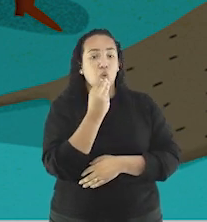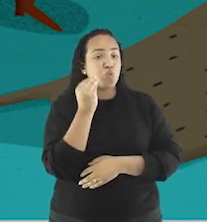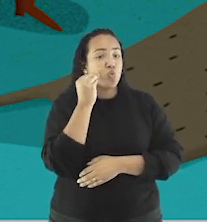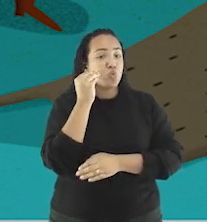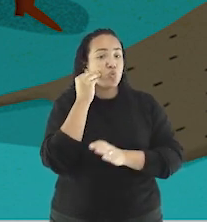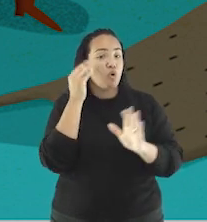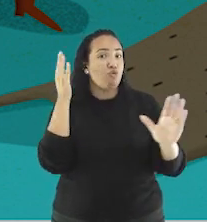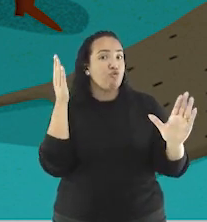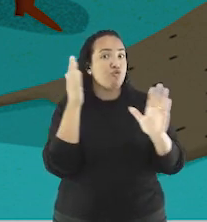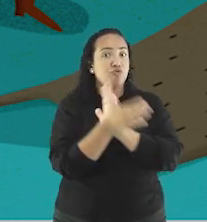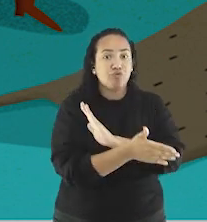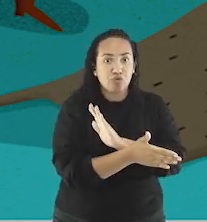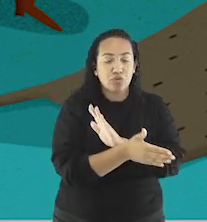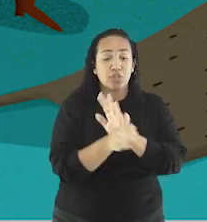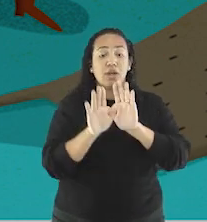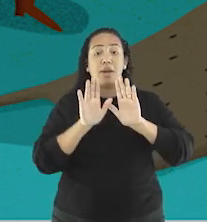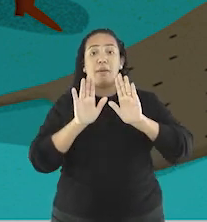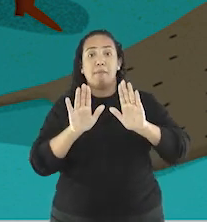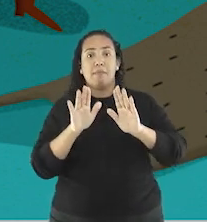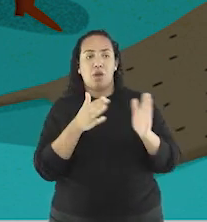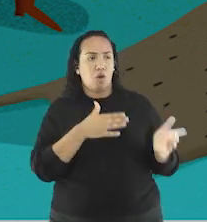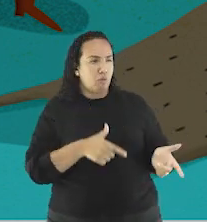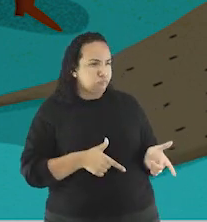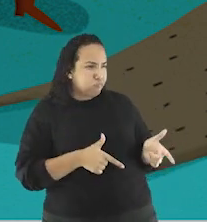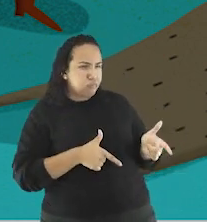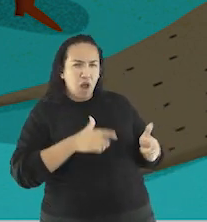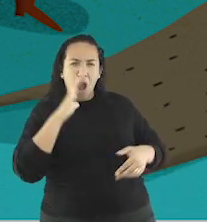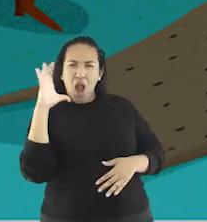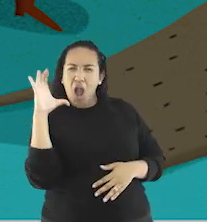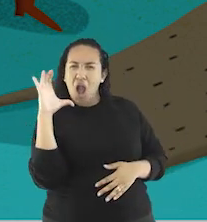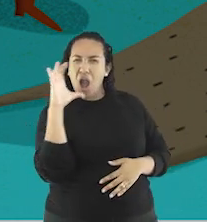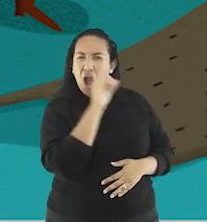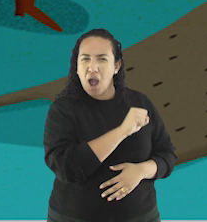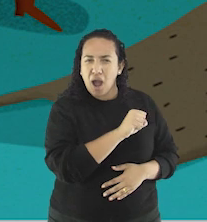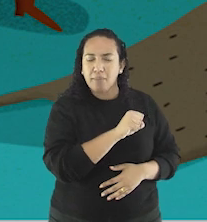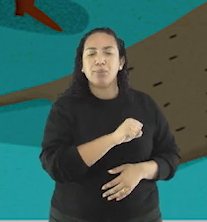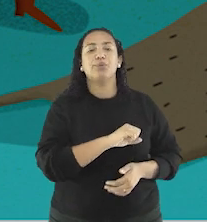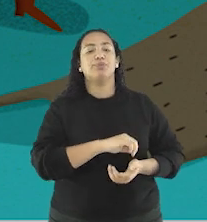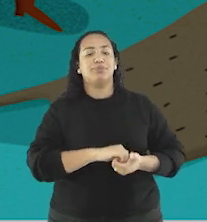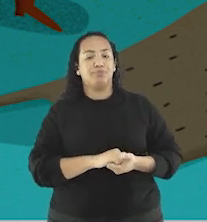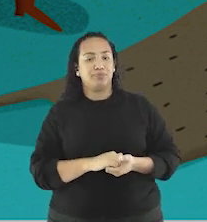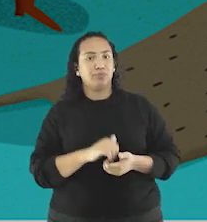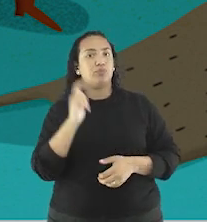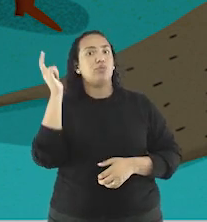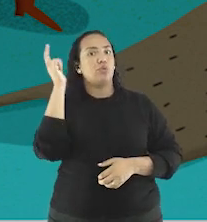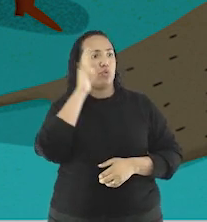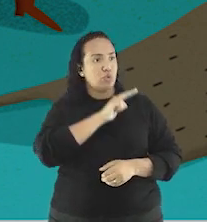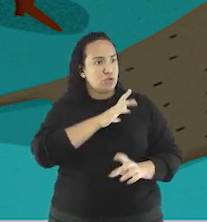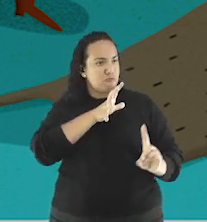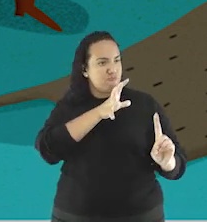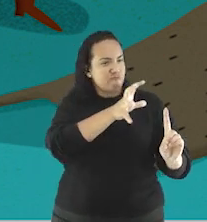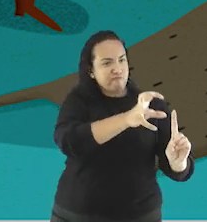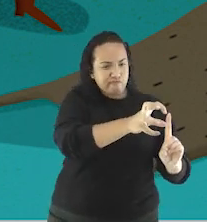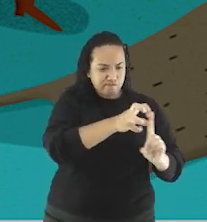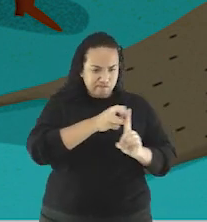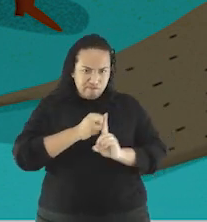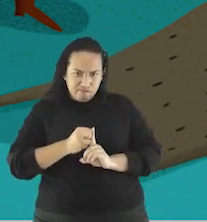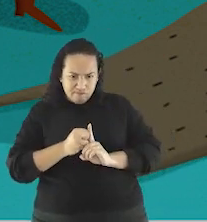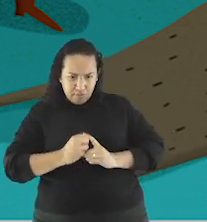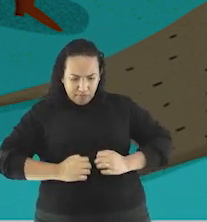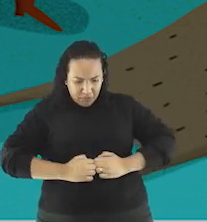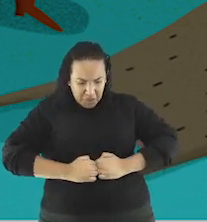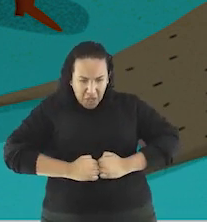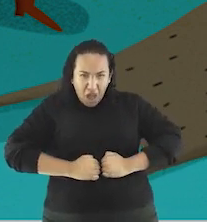tentou fugir, mas o caçador foi mais ligeiro. Conseguiu capturar o